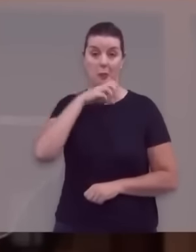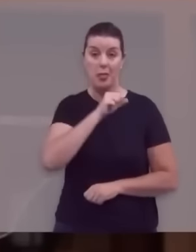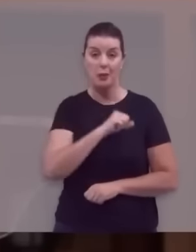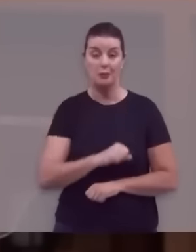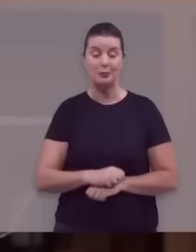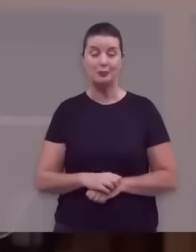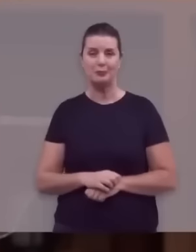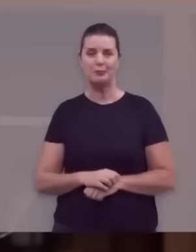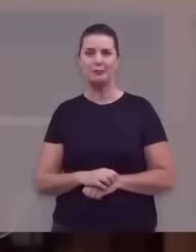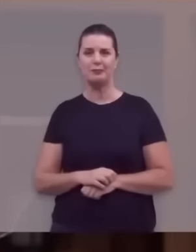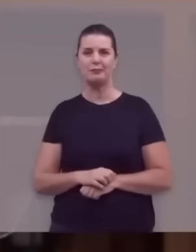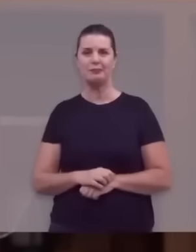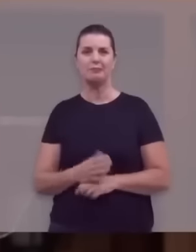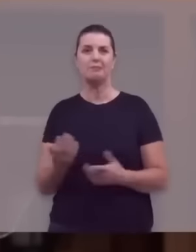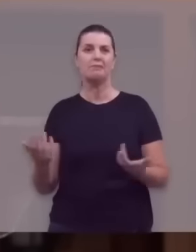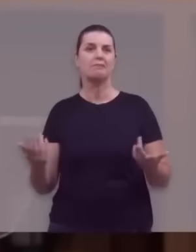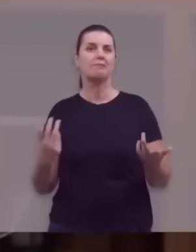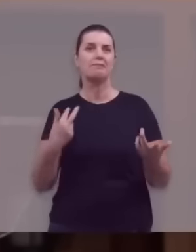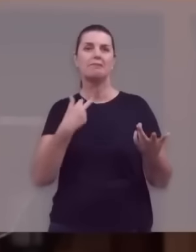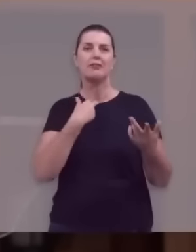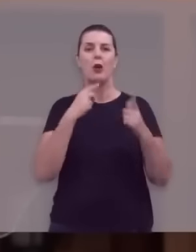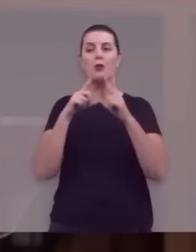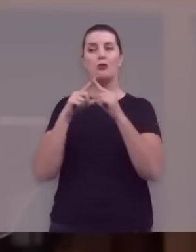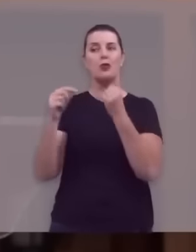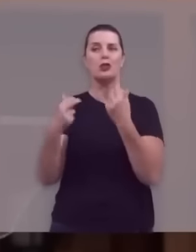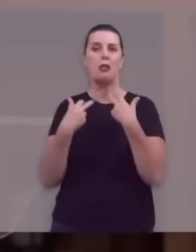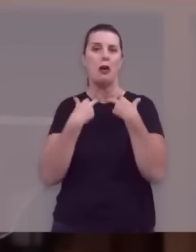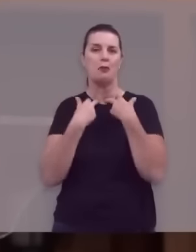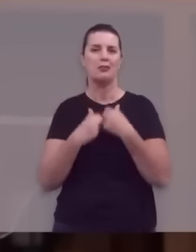repentinamente inescapavelmente